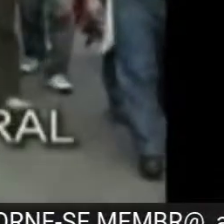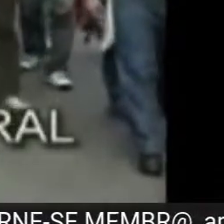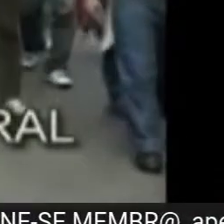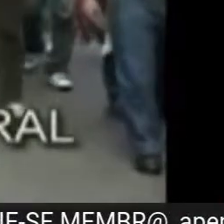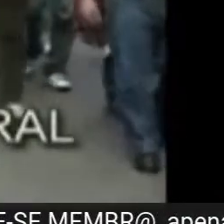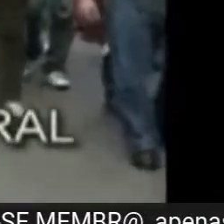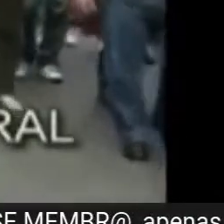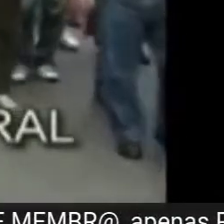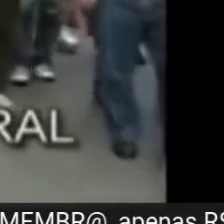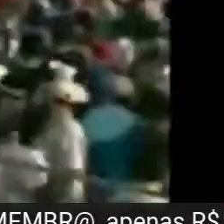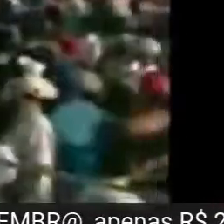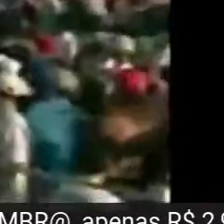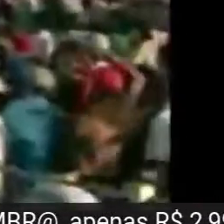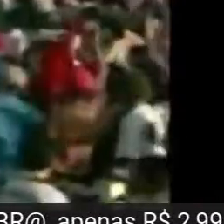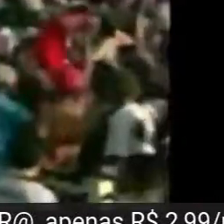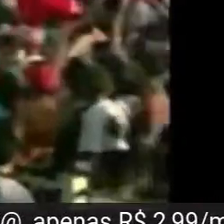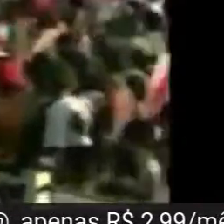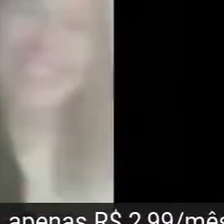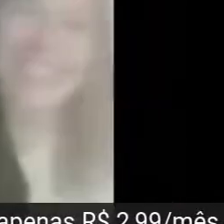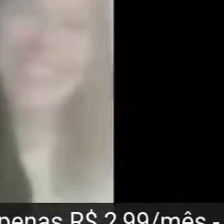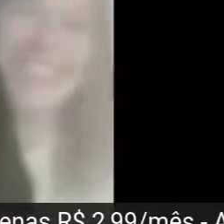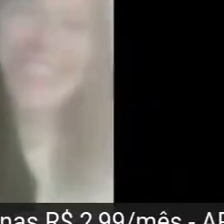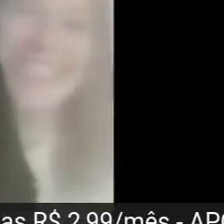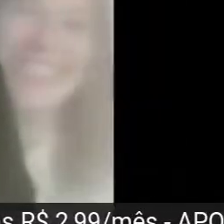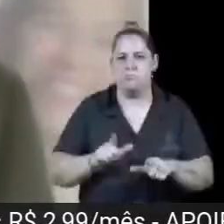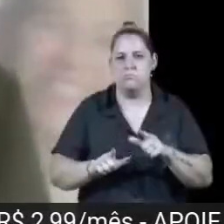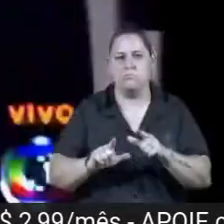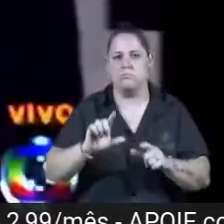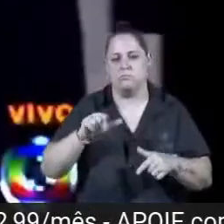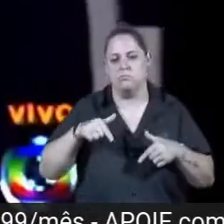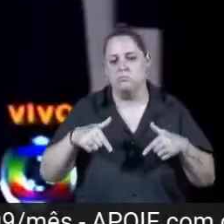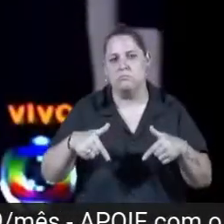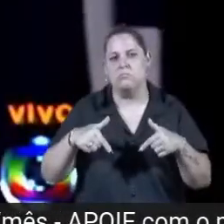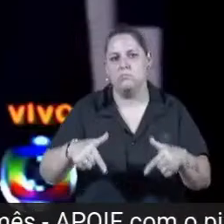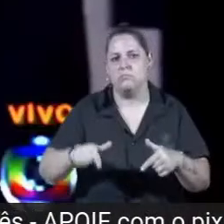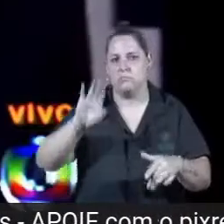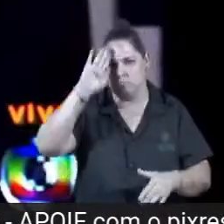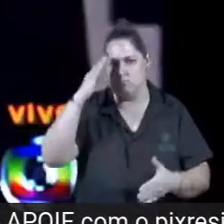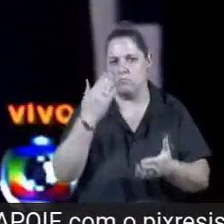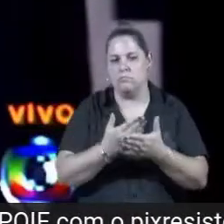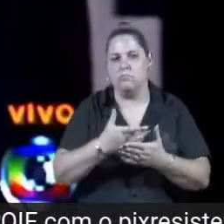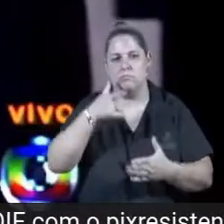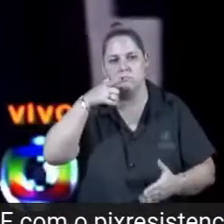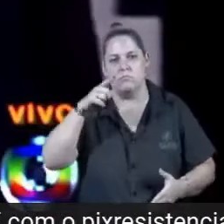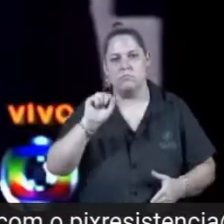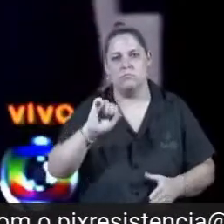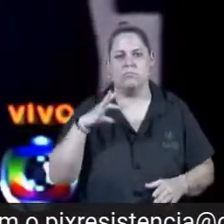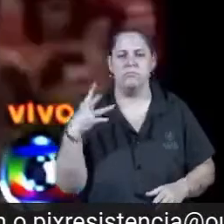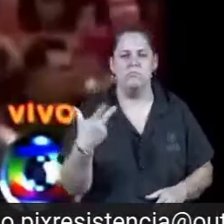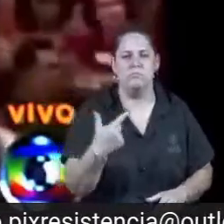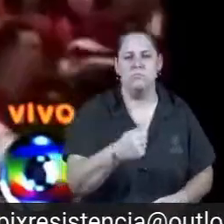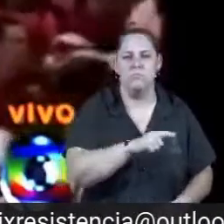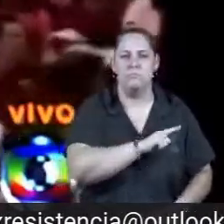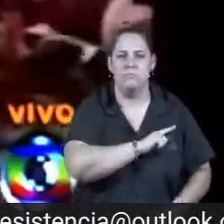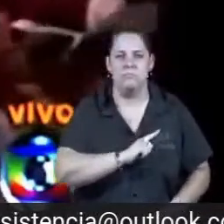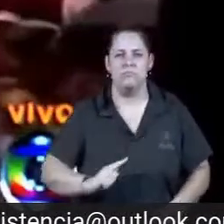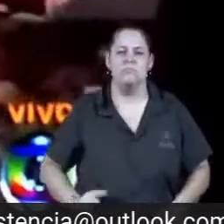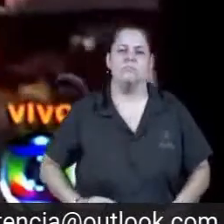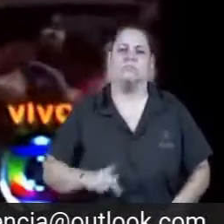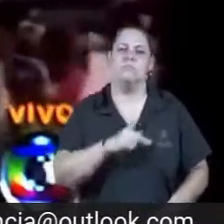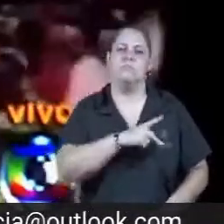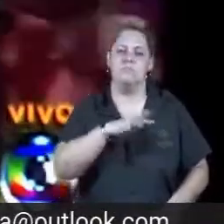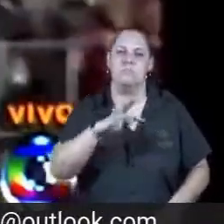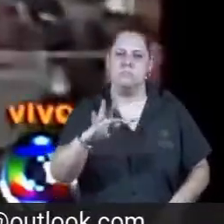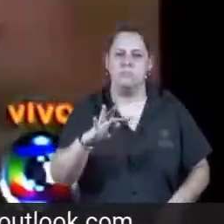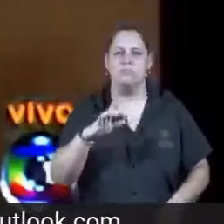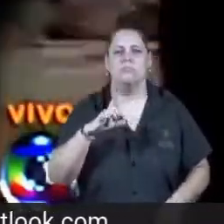dos Trabalhadores sonhou, acreditou, lutou e venceu. Durante todo o governo do PT, garantimos emprego e